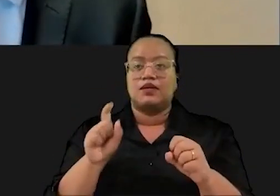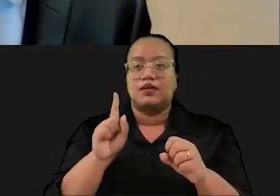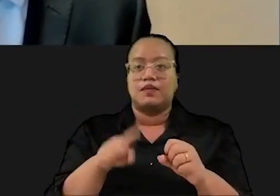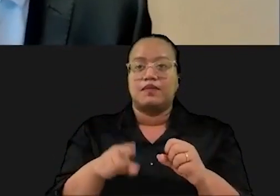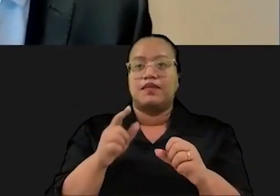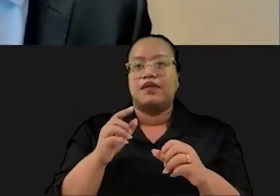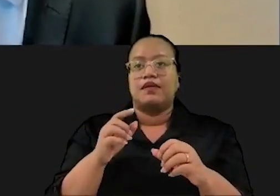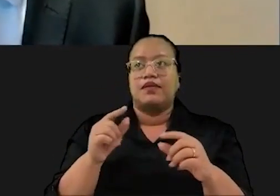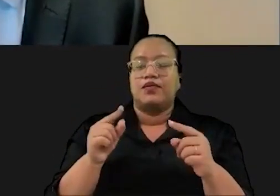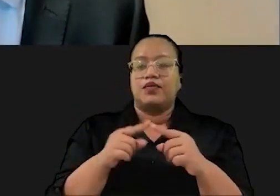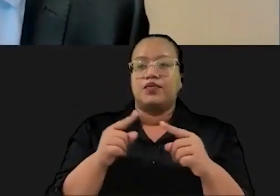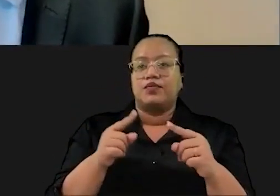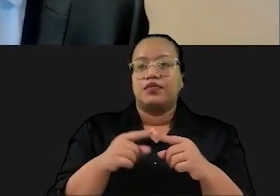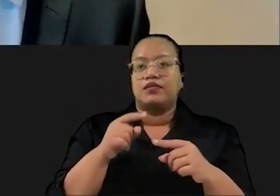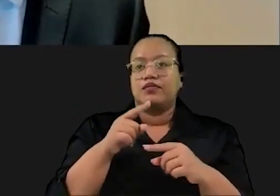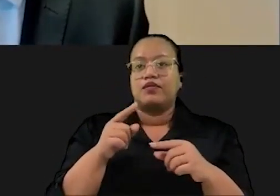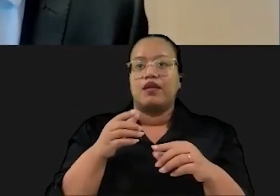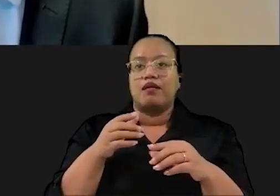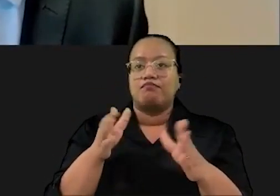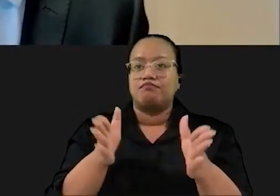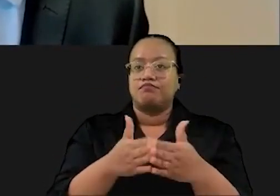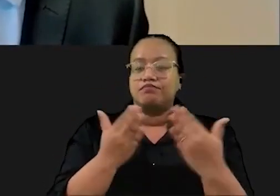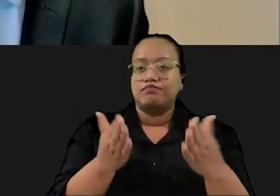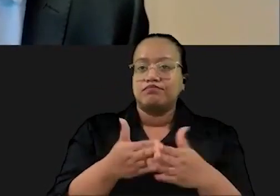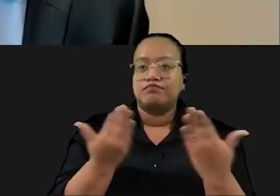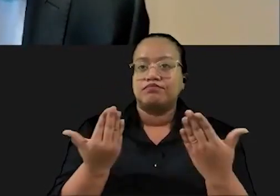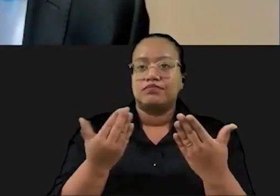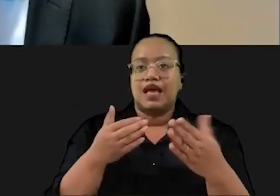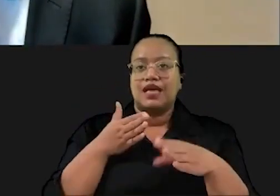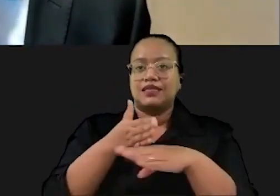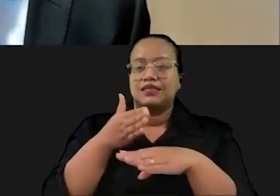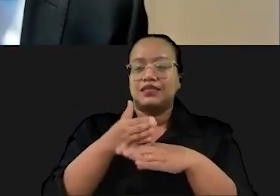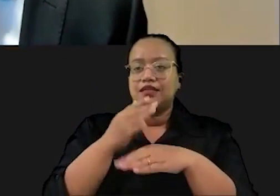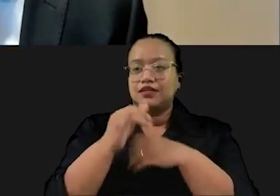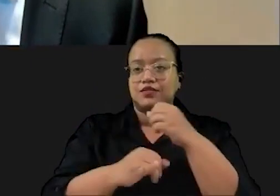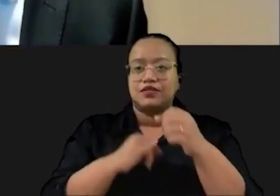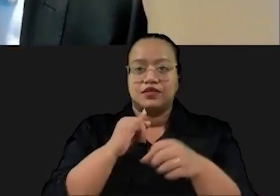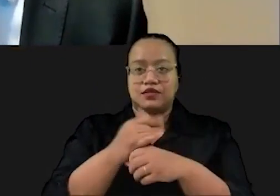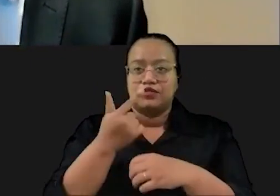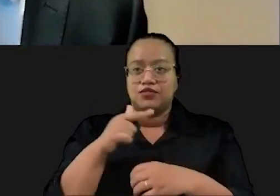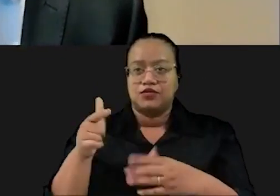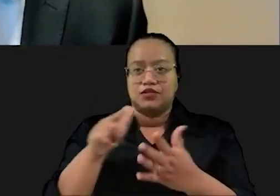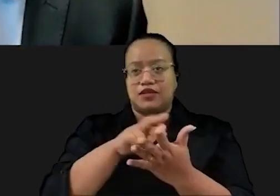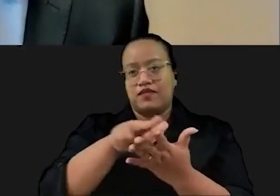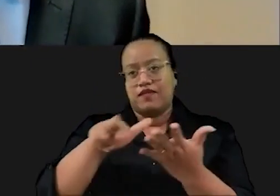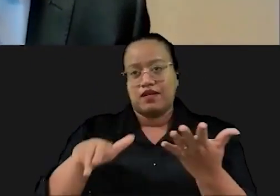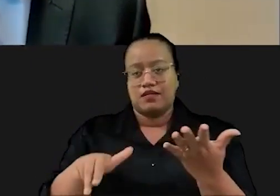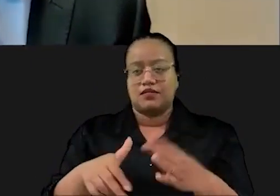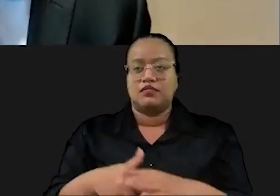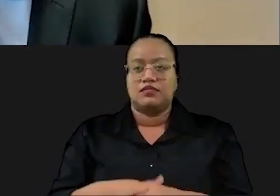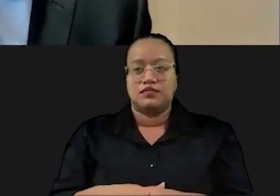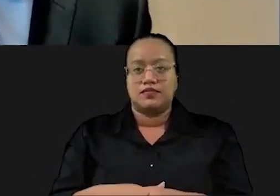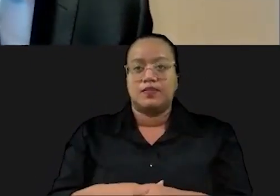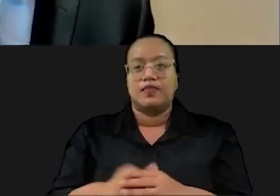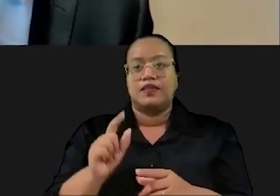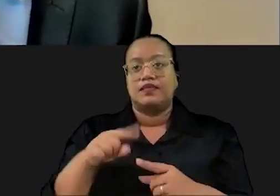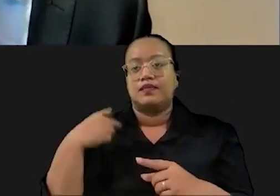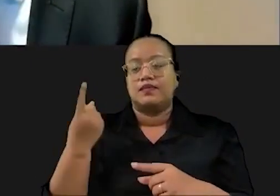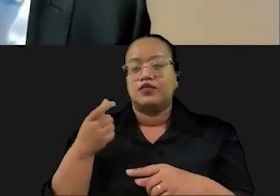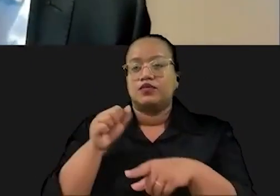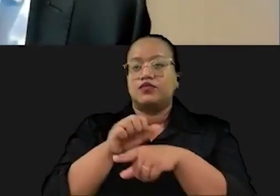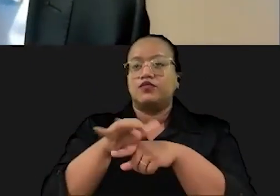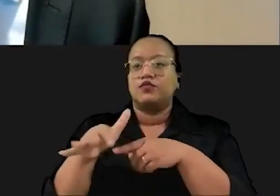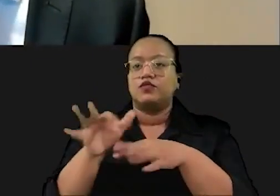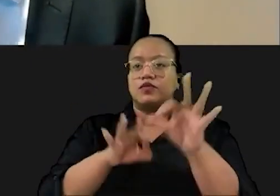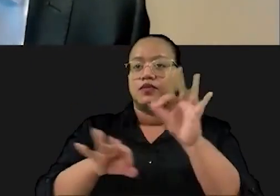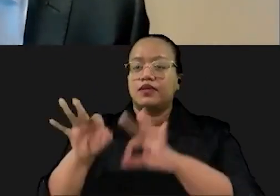extrema pobreza, miserabilidade, etc., né? Depois é preciso desenhar o fluxo, aí é um trabalho de mapeamento que